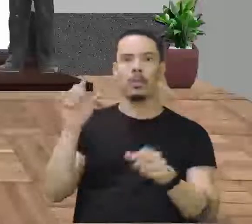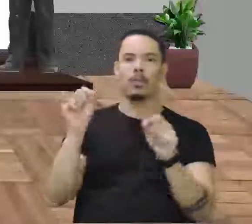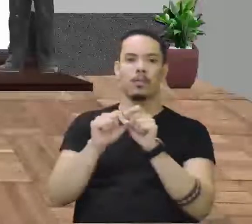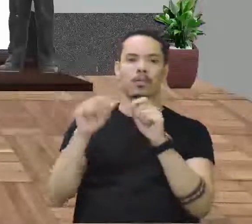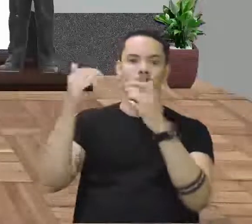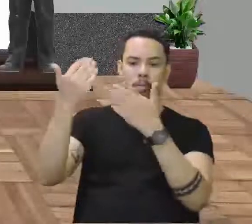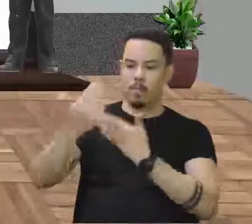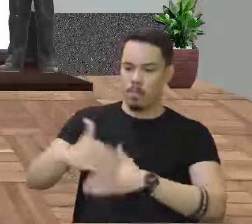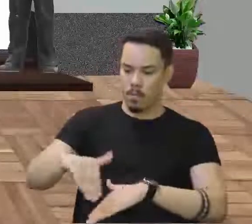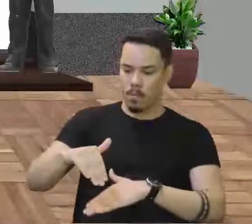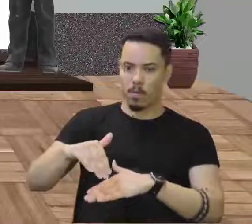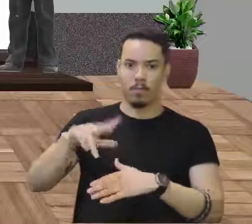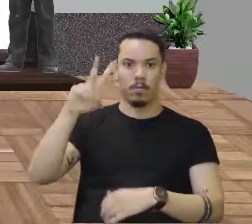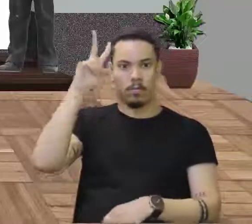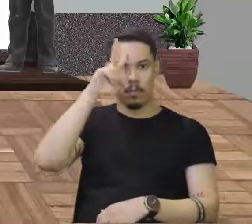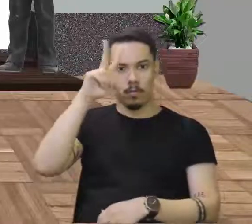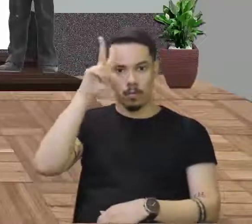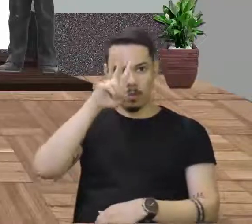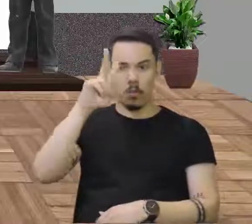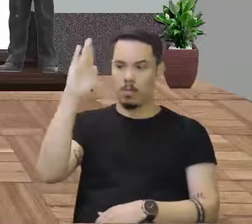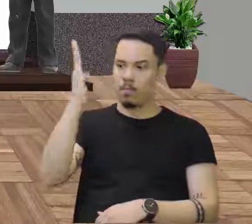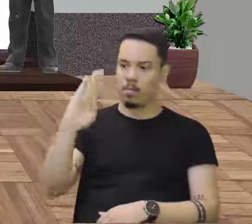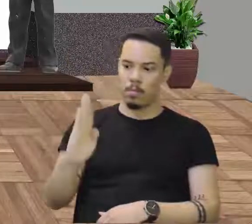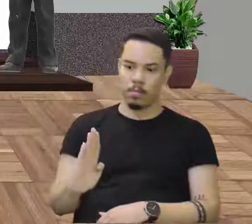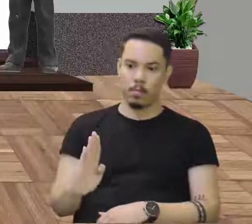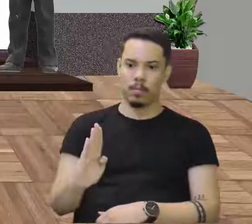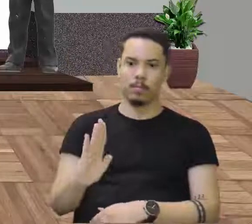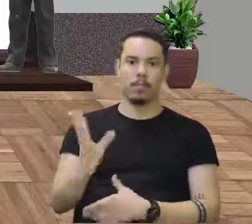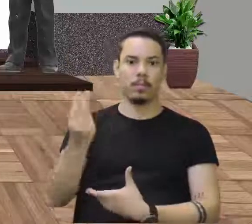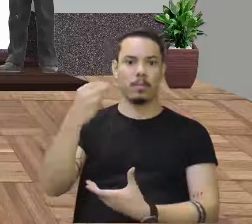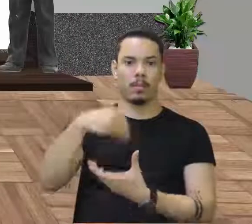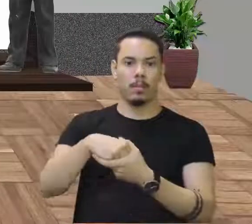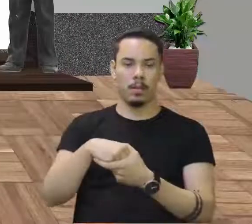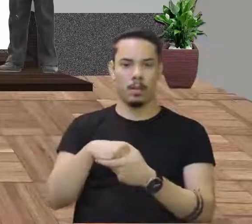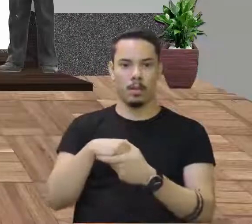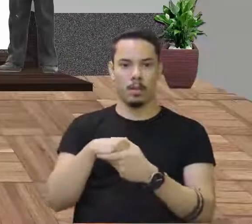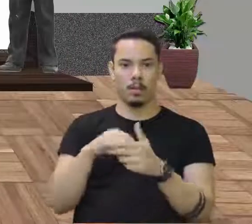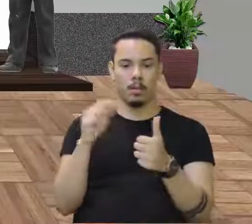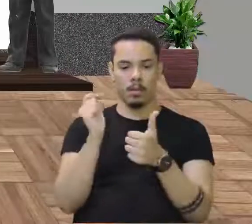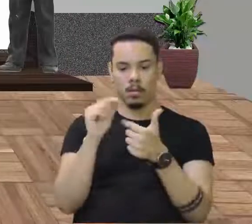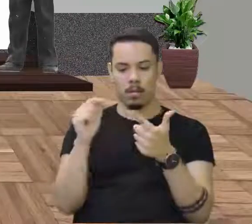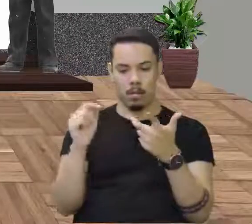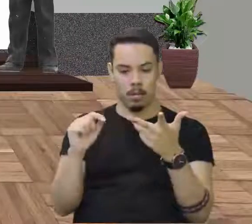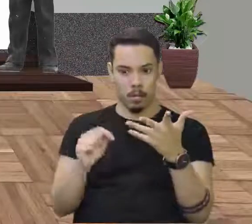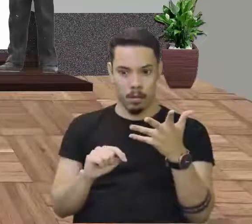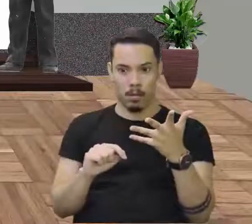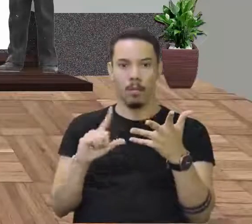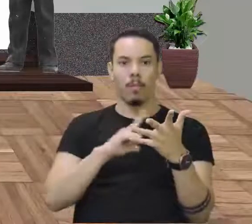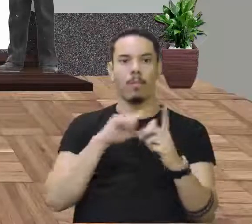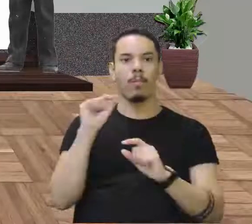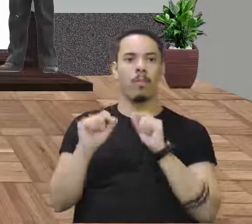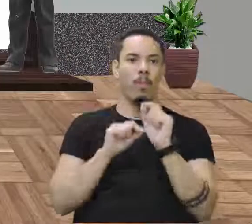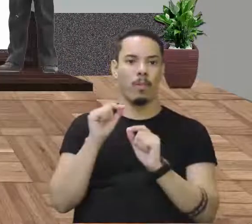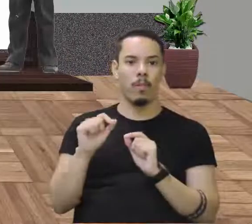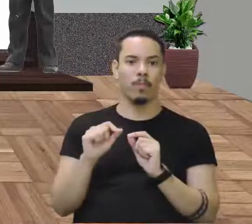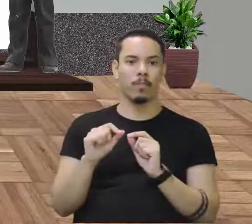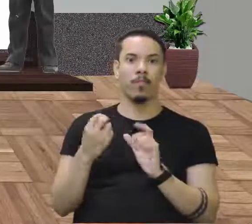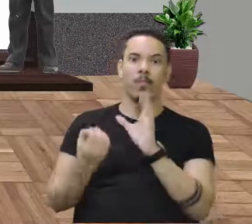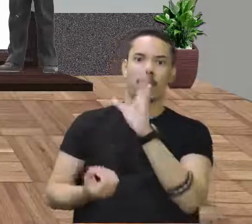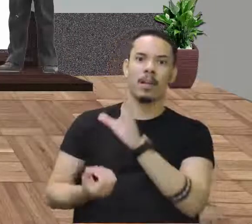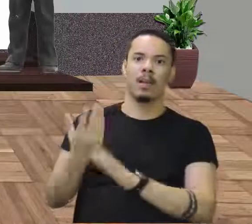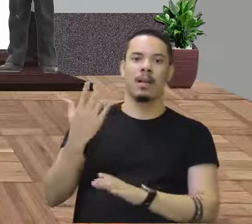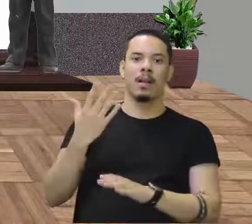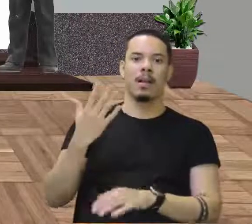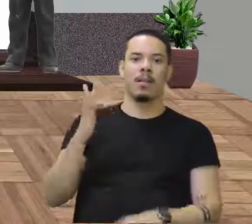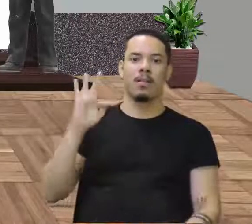fazer uma prova de história que cai a história do Brasil, dentro desses 5 territórios, vão te dizer lá, foi criado o